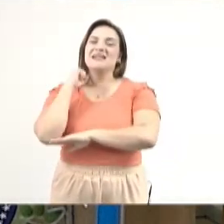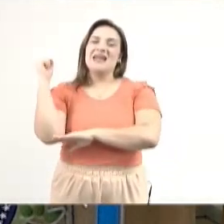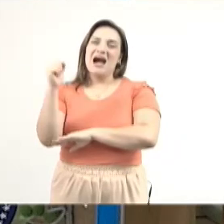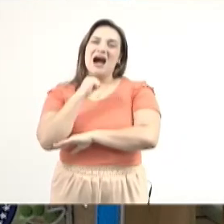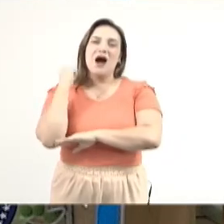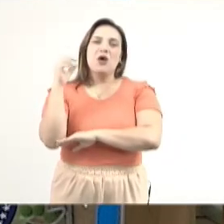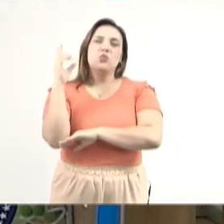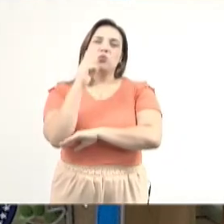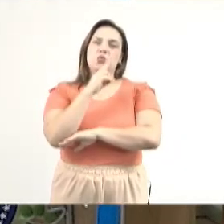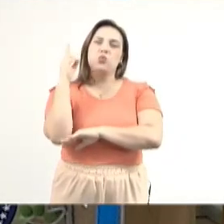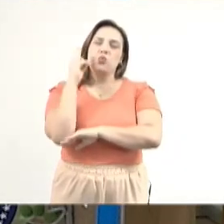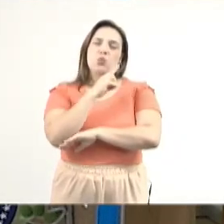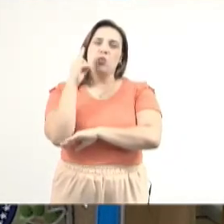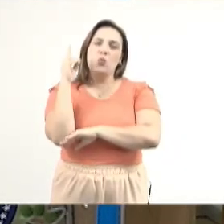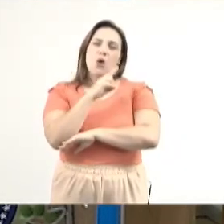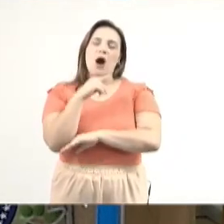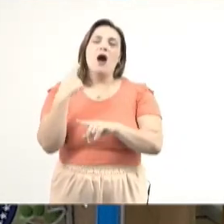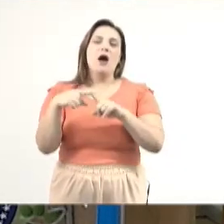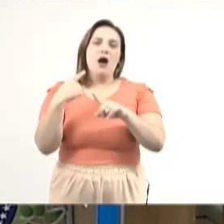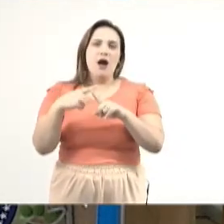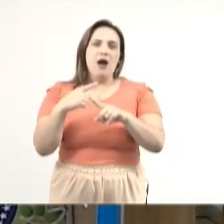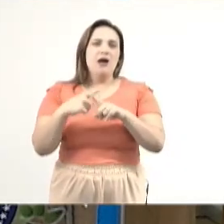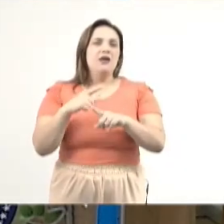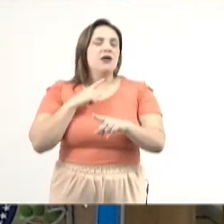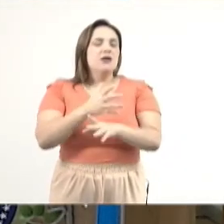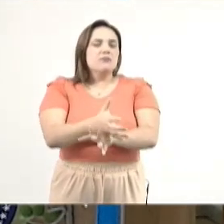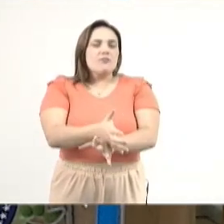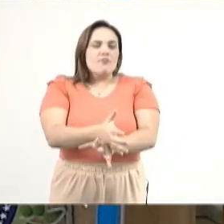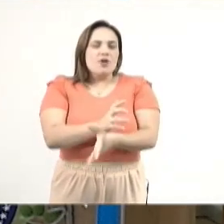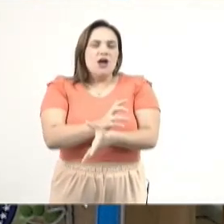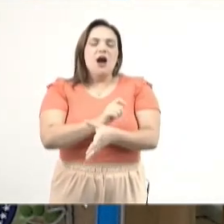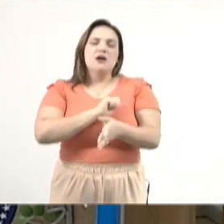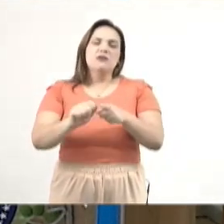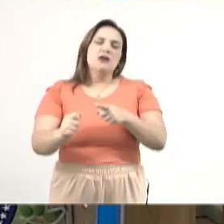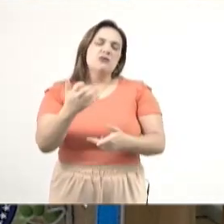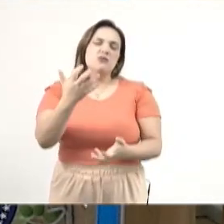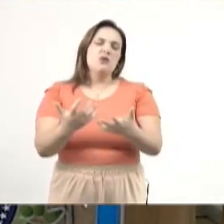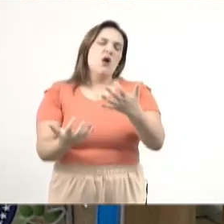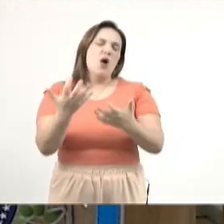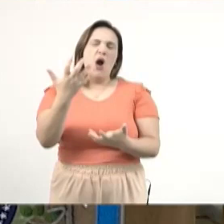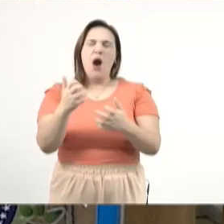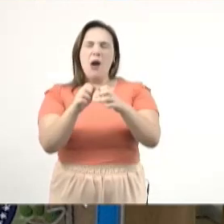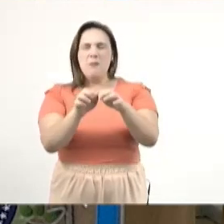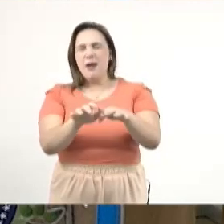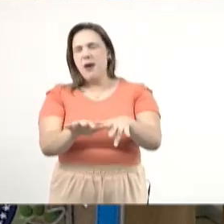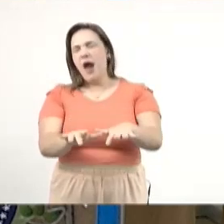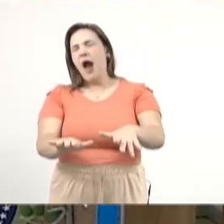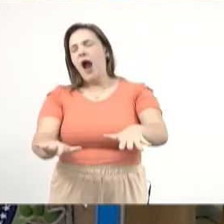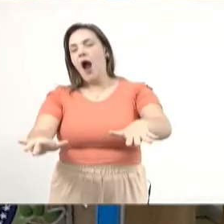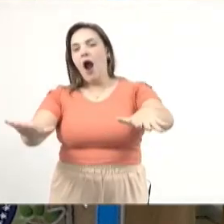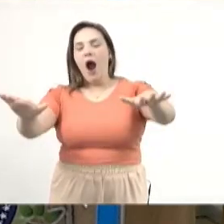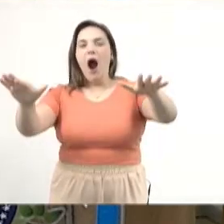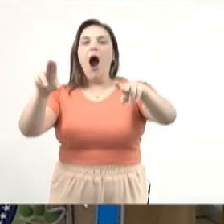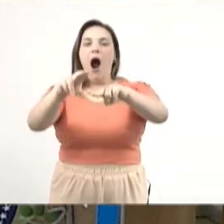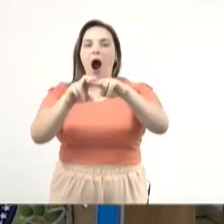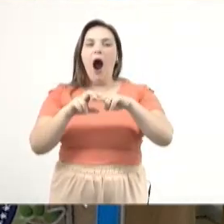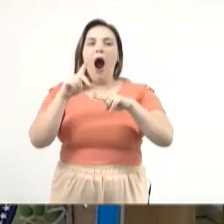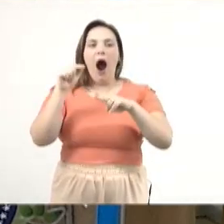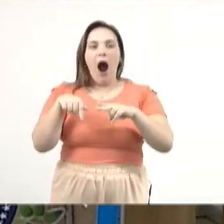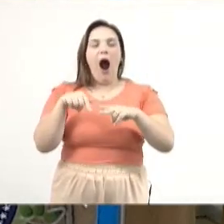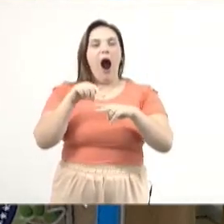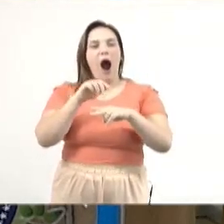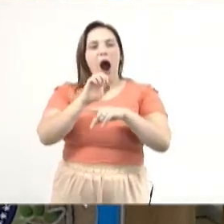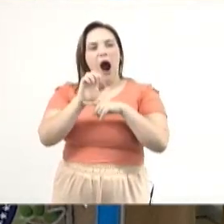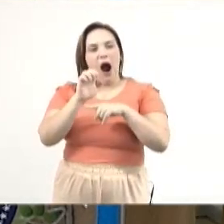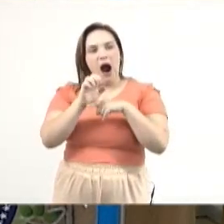emergência devido à gravíssima estiagem, né? As queimadas no Pantanal foram um dos fatores que levaram à decretação desse estado